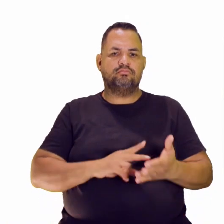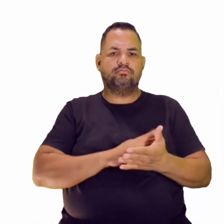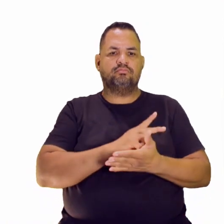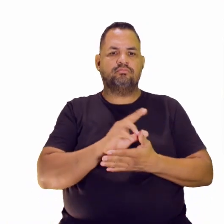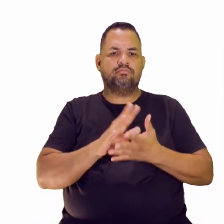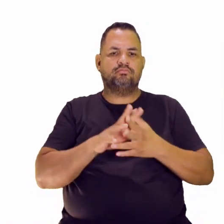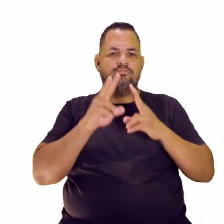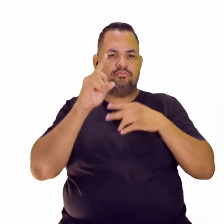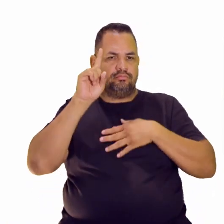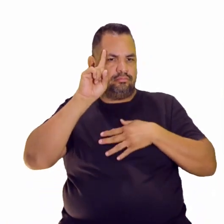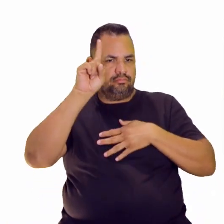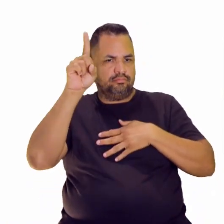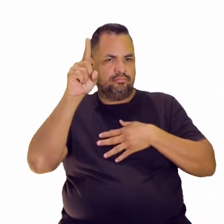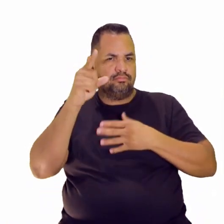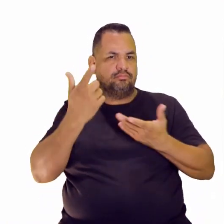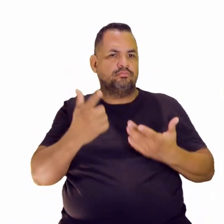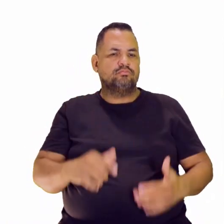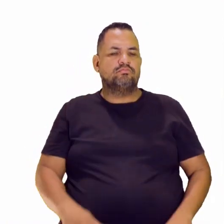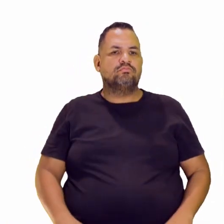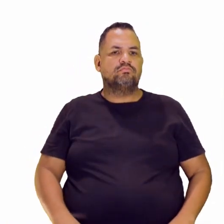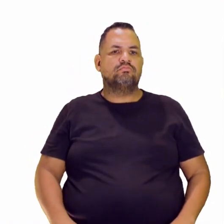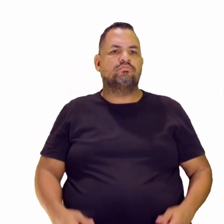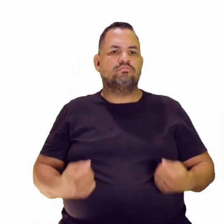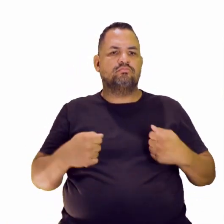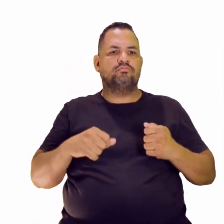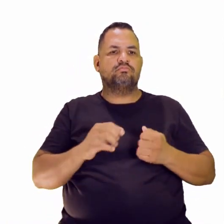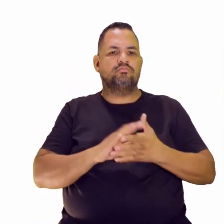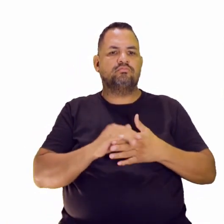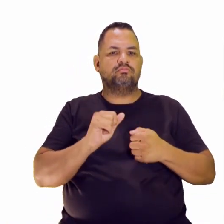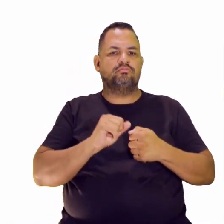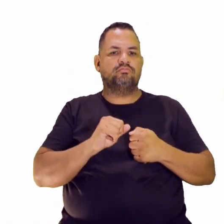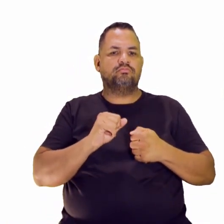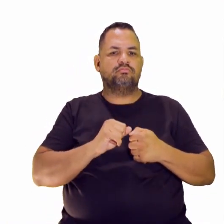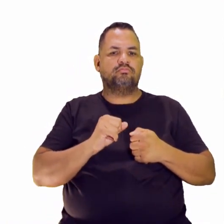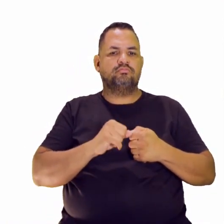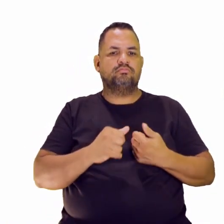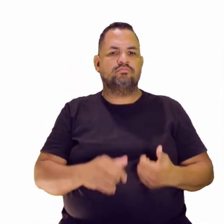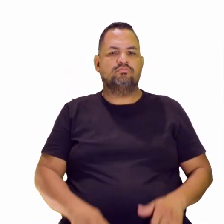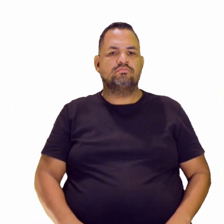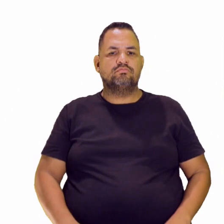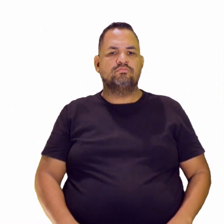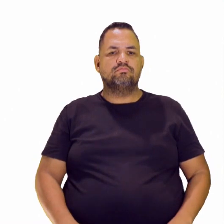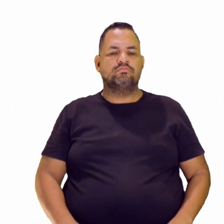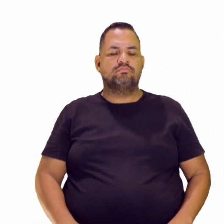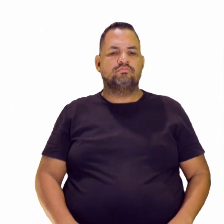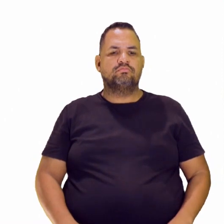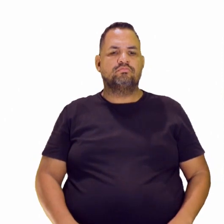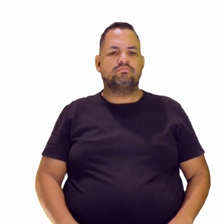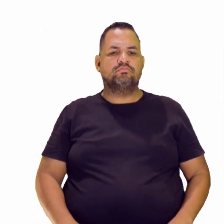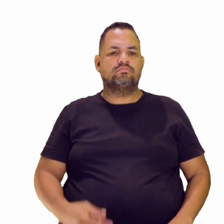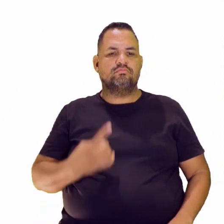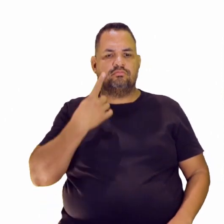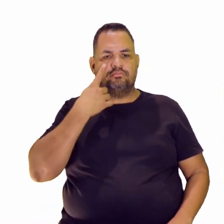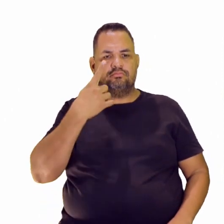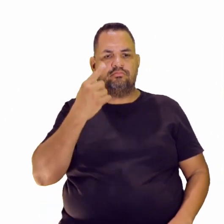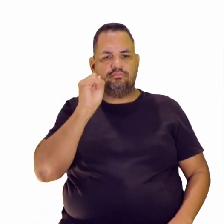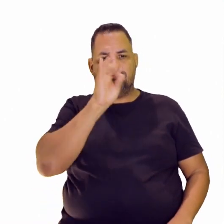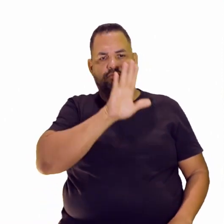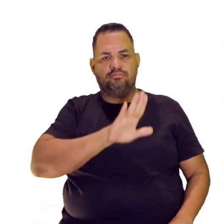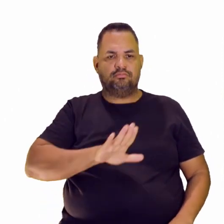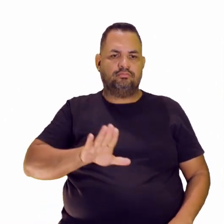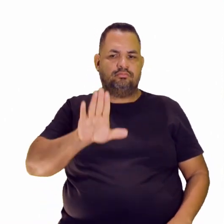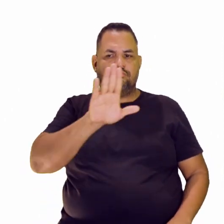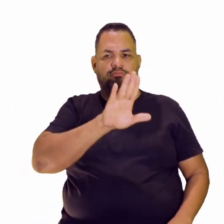leituras, várias ideias a gente pode fazer através do nosso olhar para essa